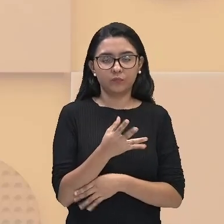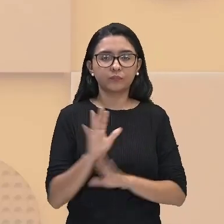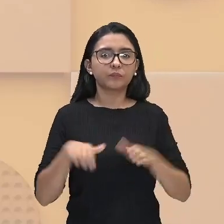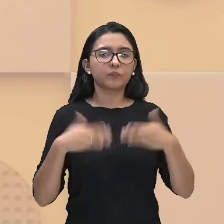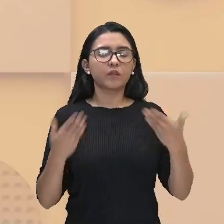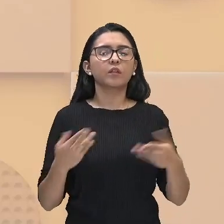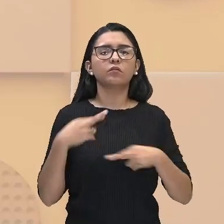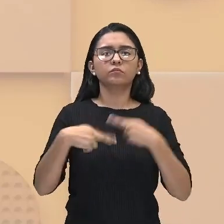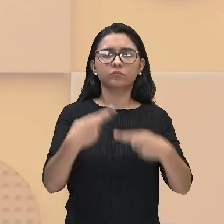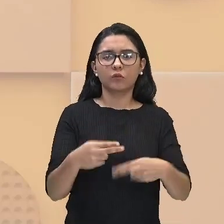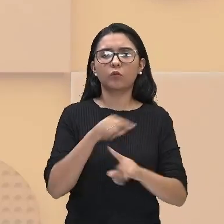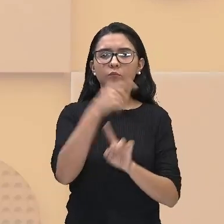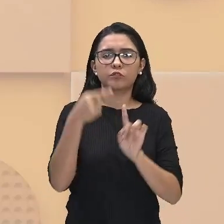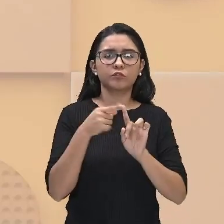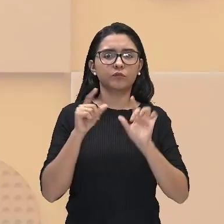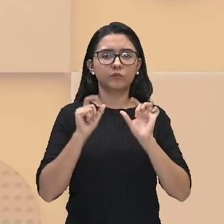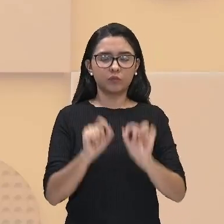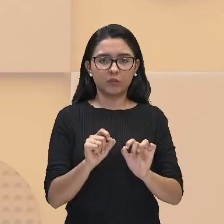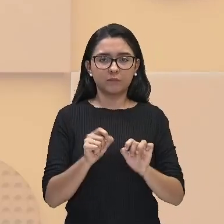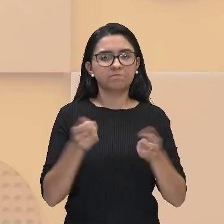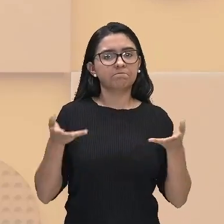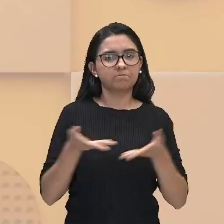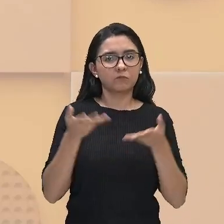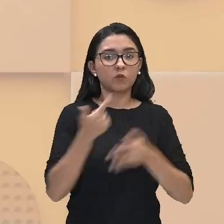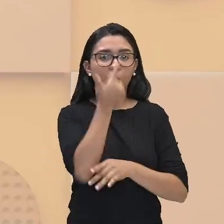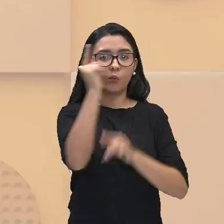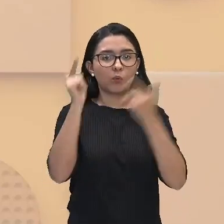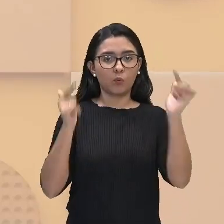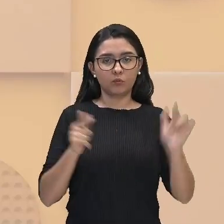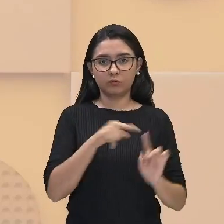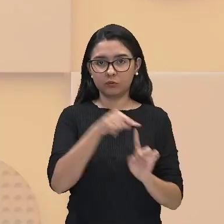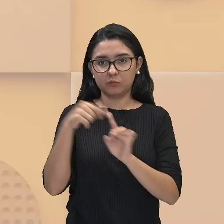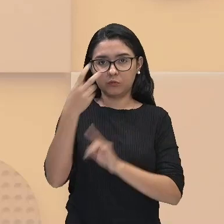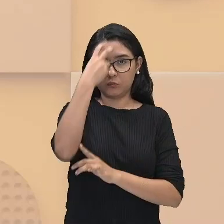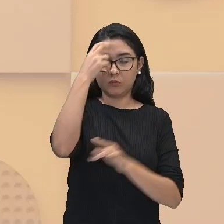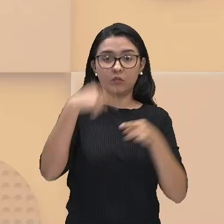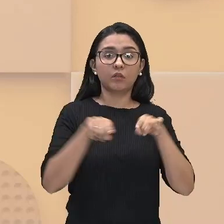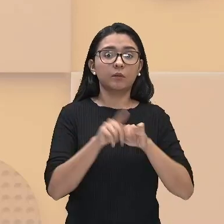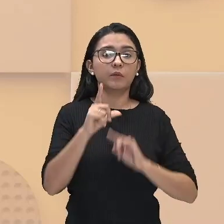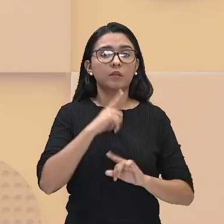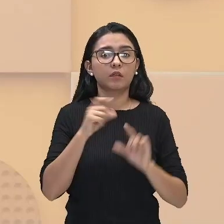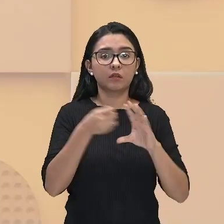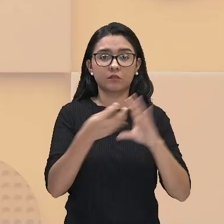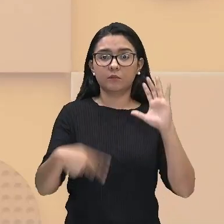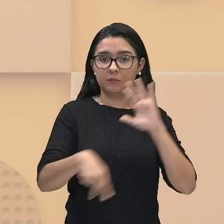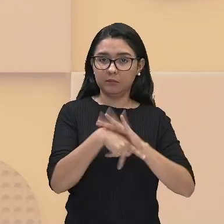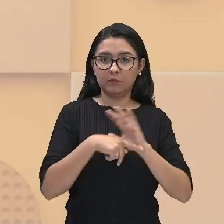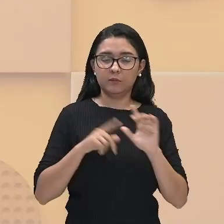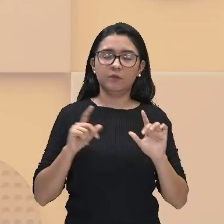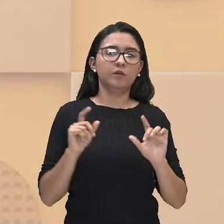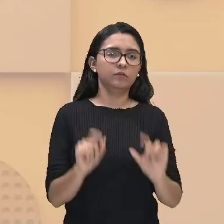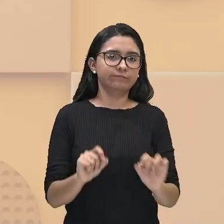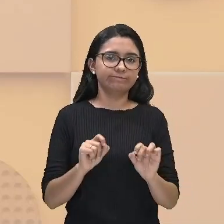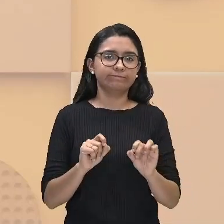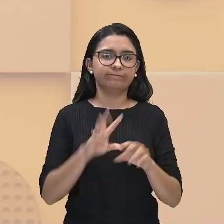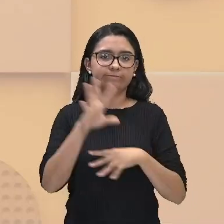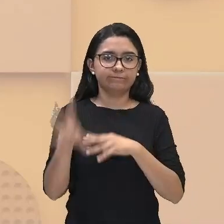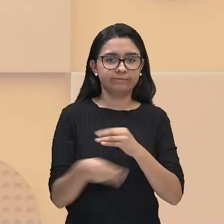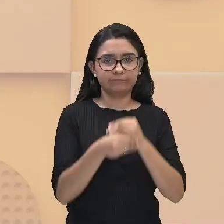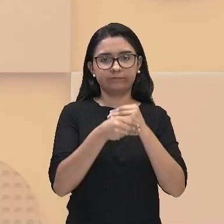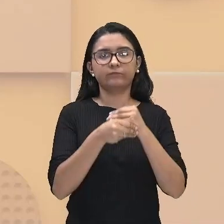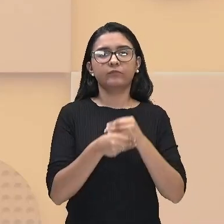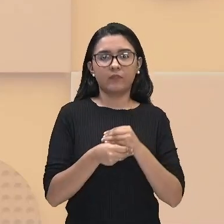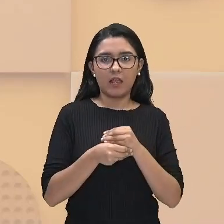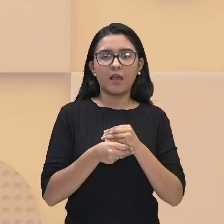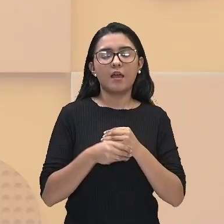vai buscar ali inspirações em outras culturas e terá também ali características que vão ser agregadas a